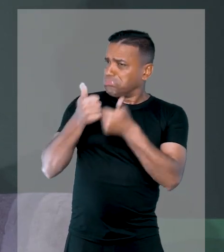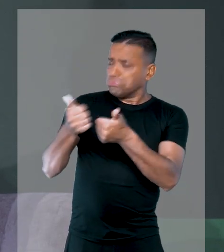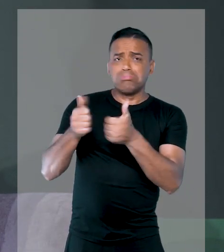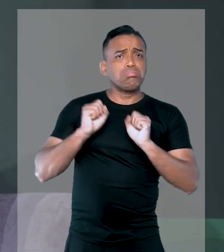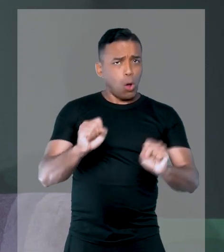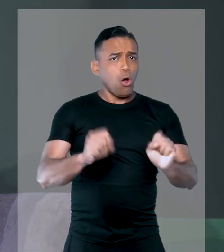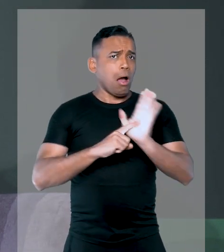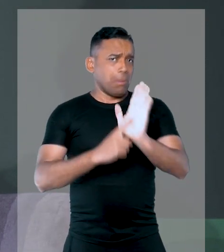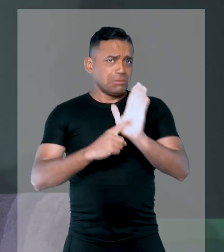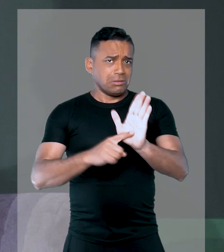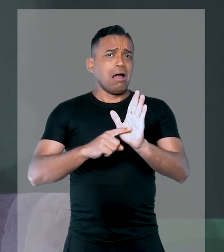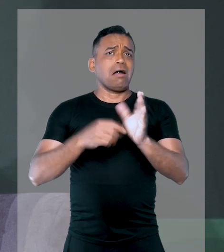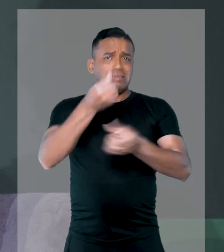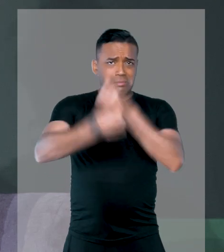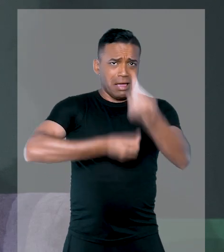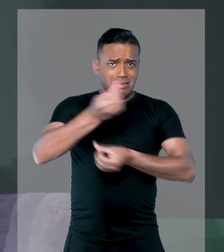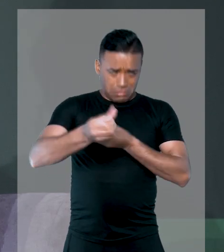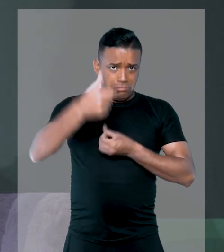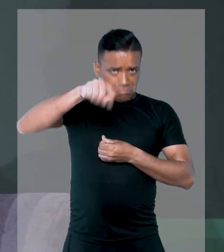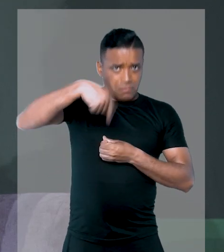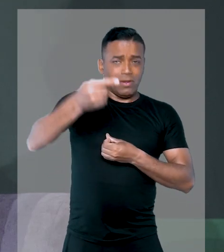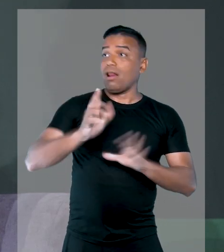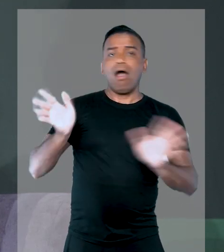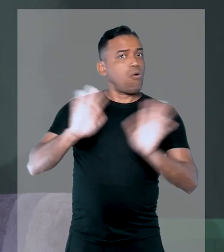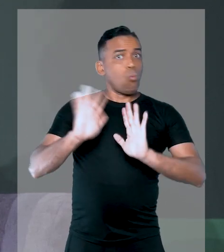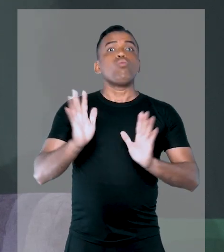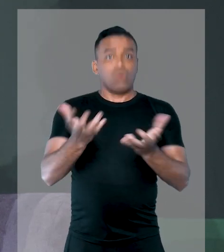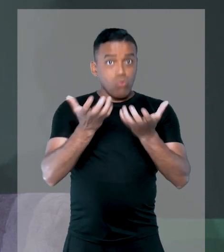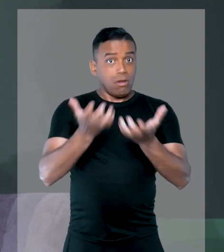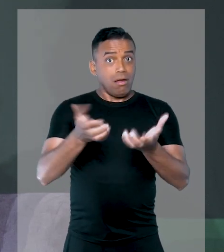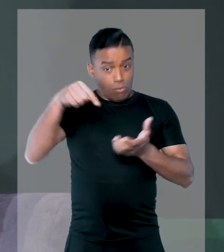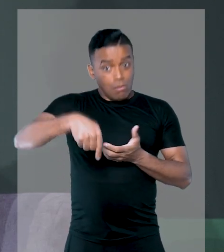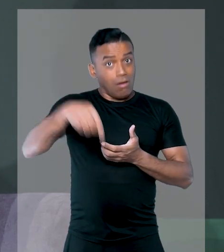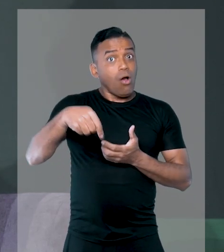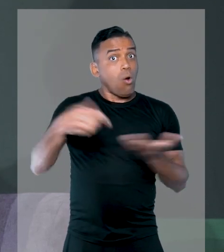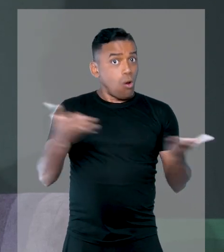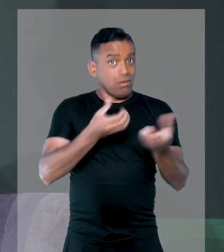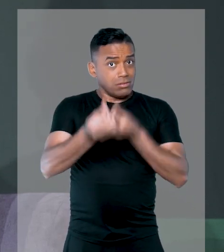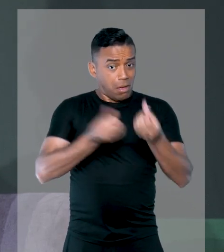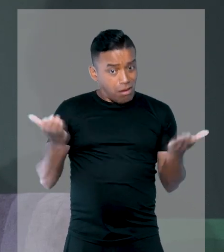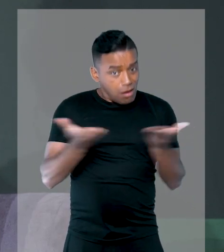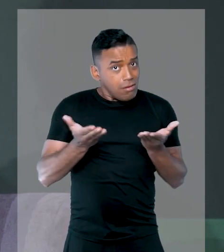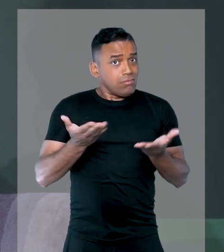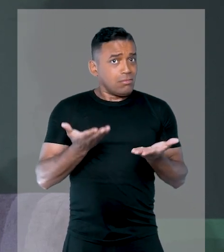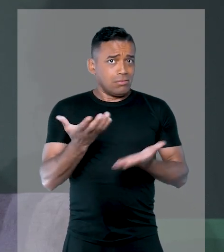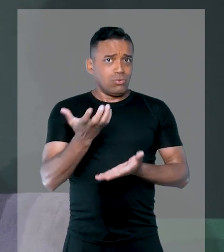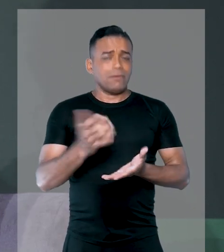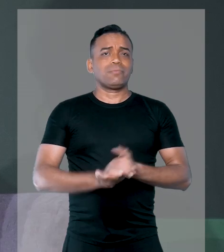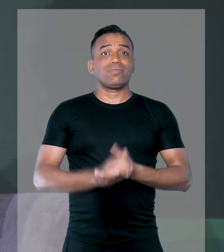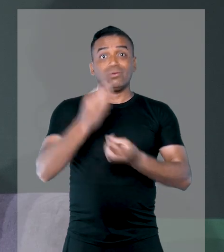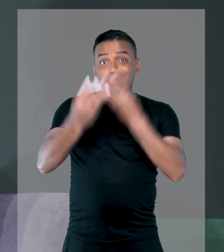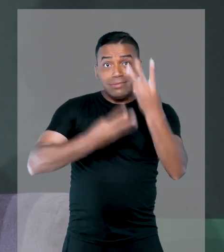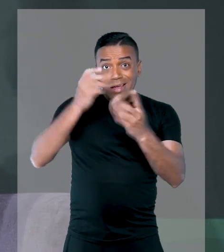gente pode apresentar semestre que vem, tá tudo certo. Eu falei assim, não, eu vou apresentar esse semestre mesmo. Então, em